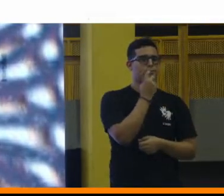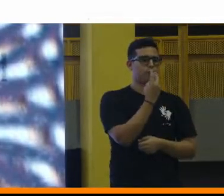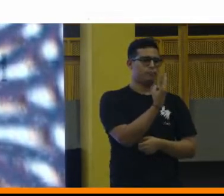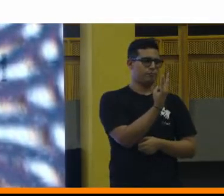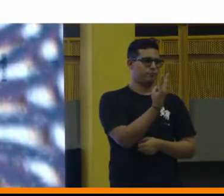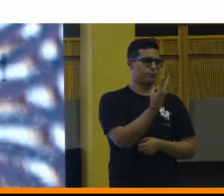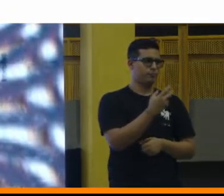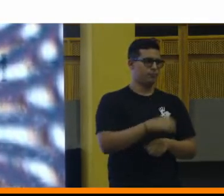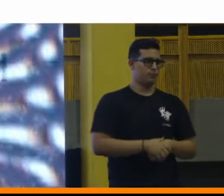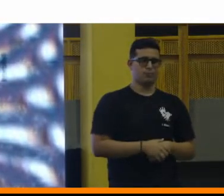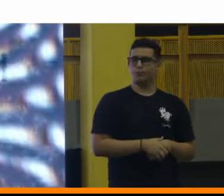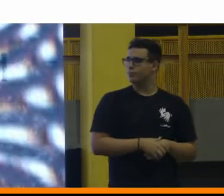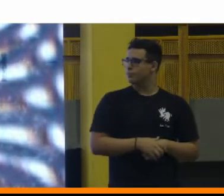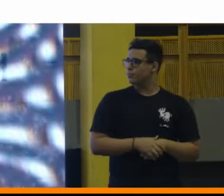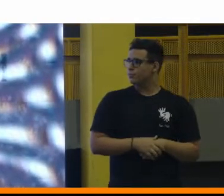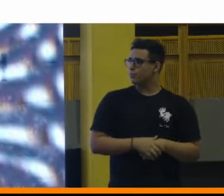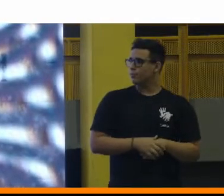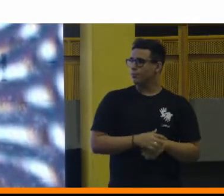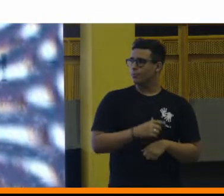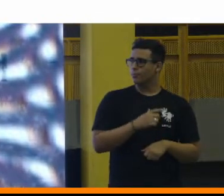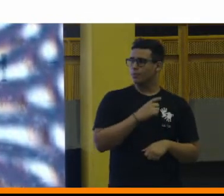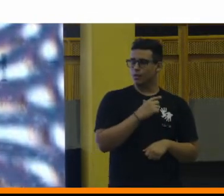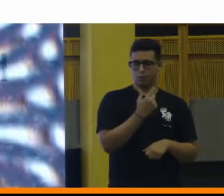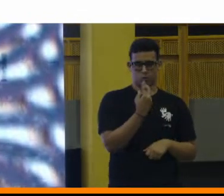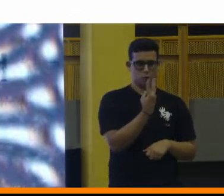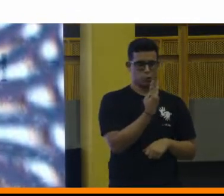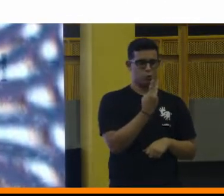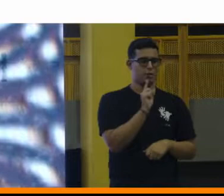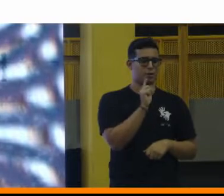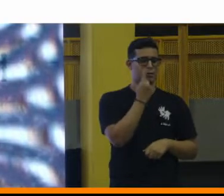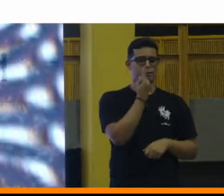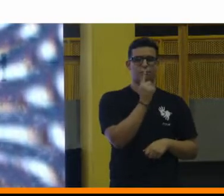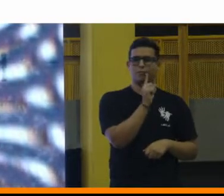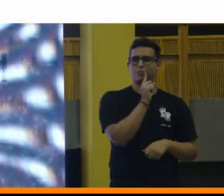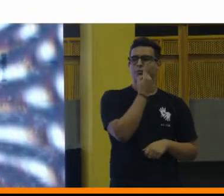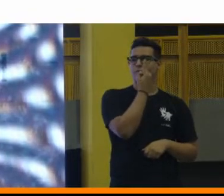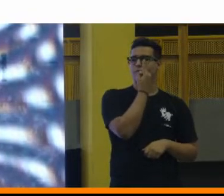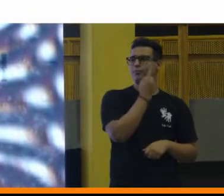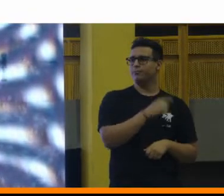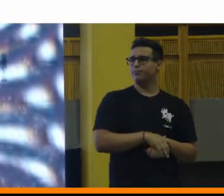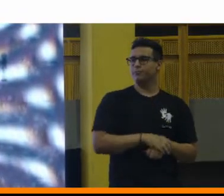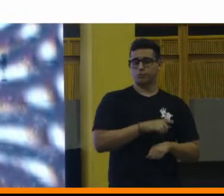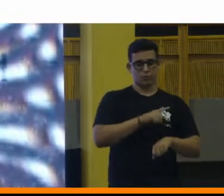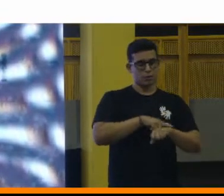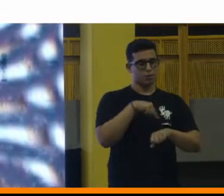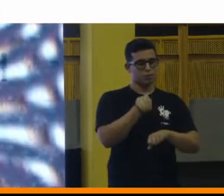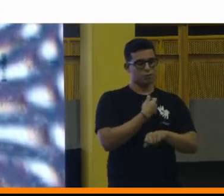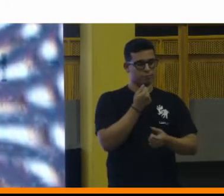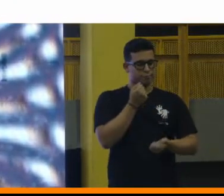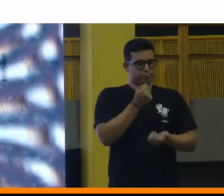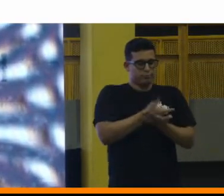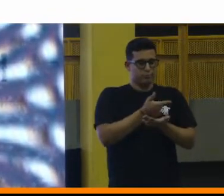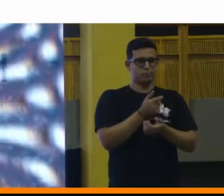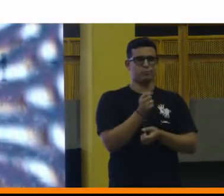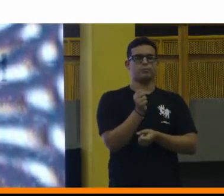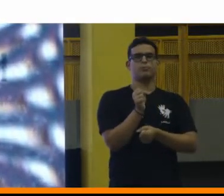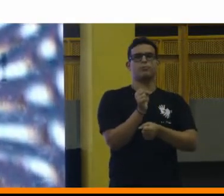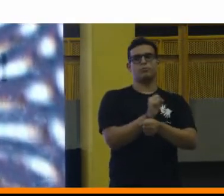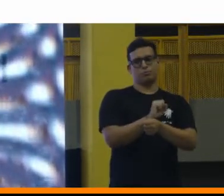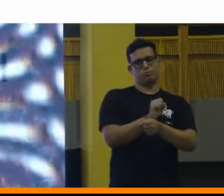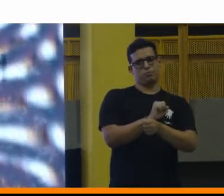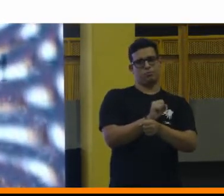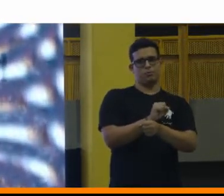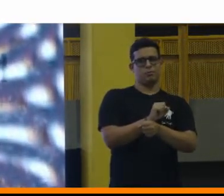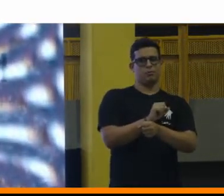Tenho 2 pinos aqui para contar a história. Então, quando a gente vai comprar um veículo e vocês daqui a